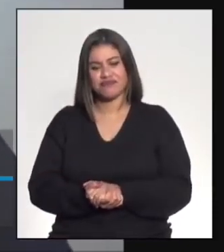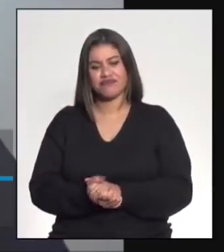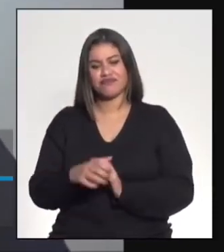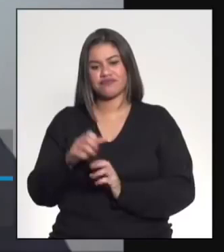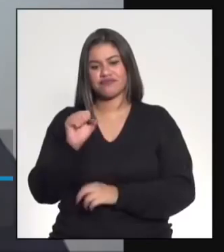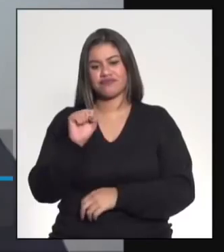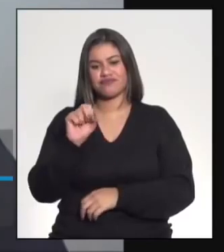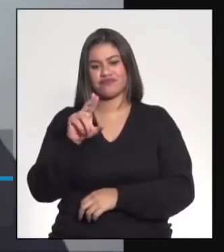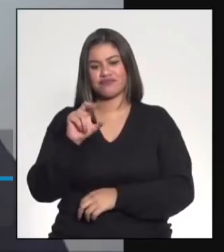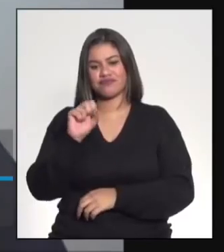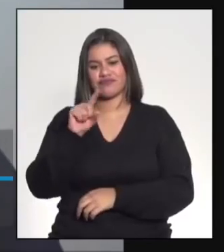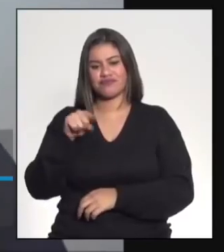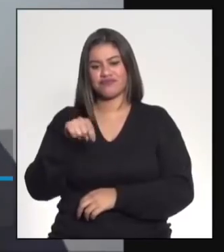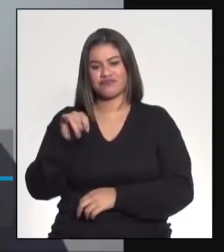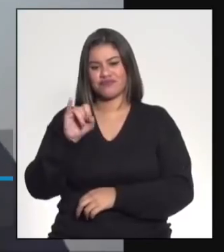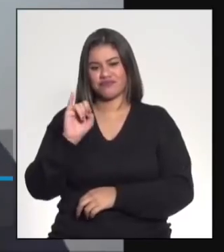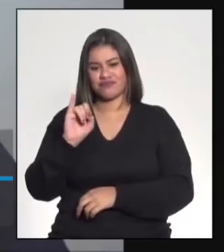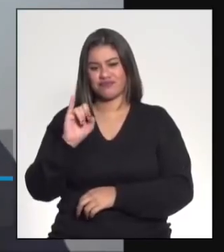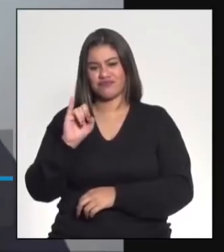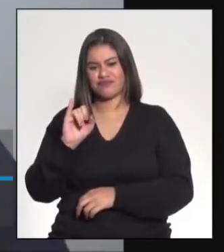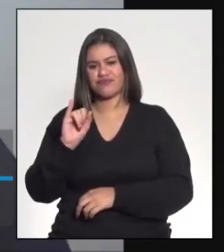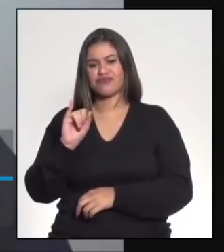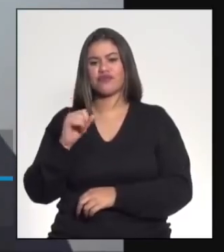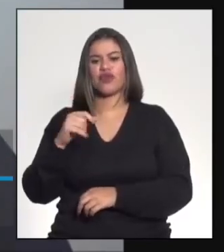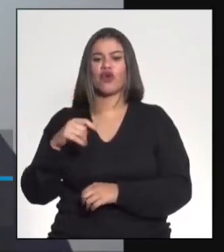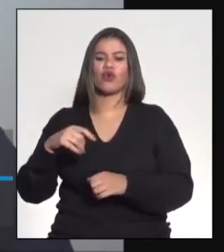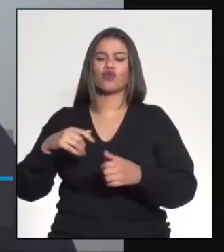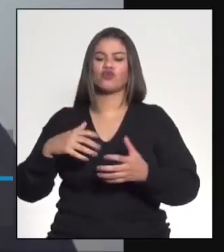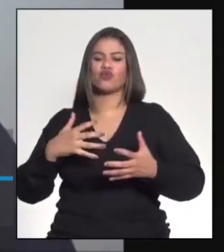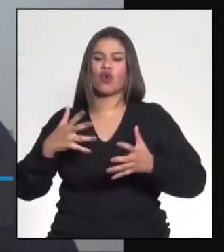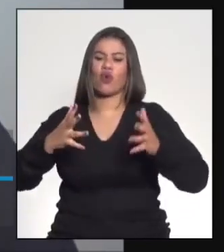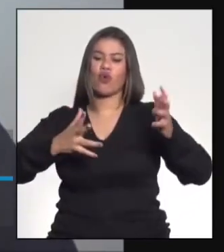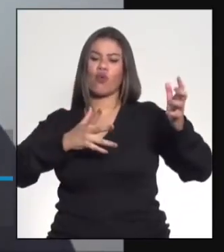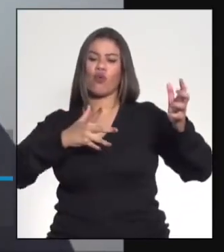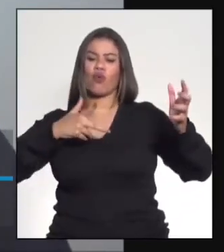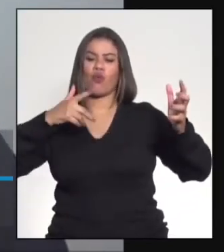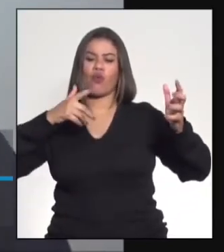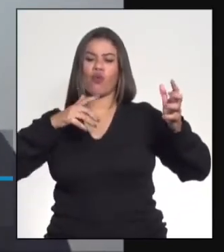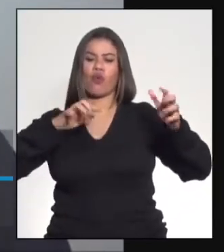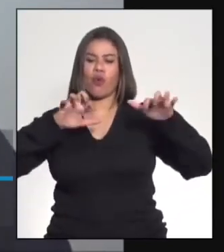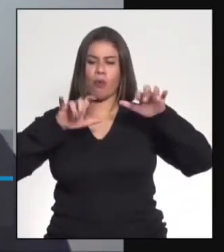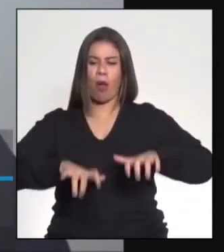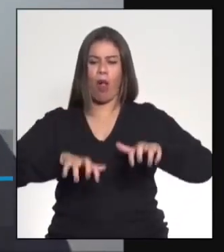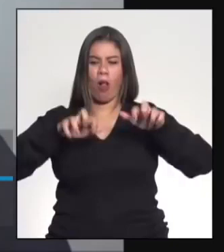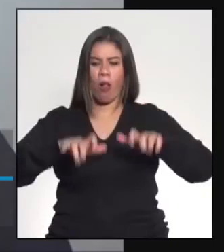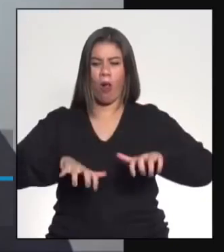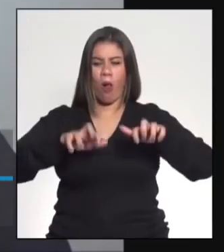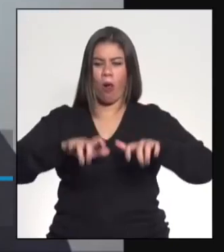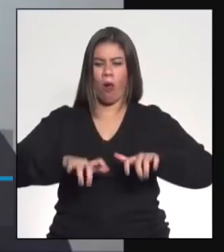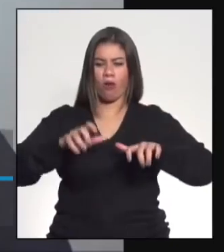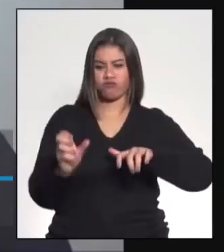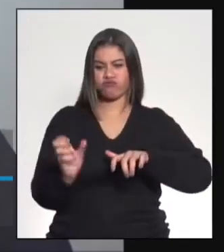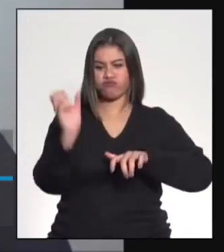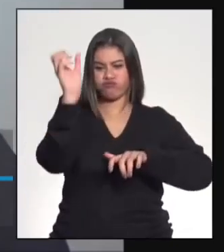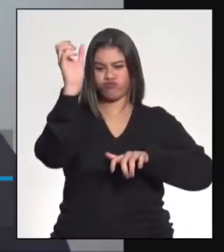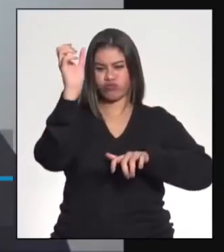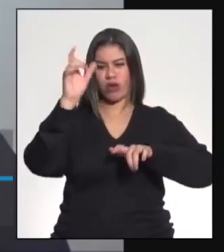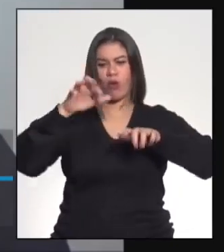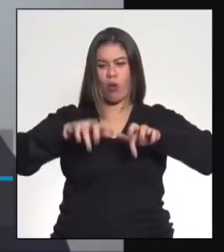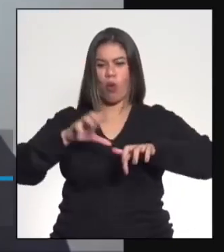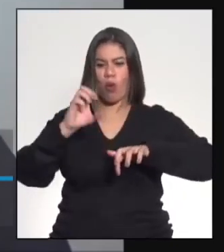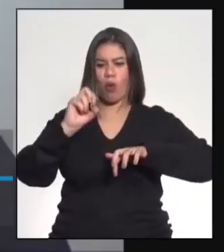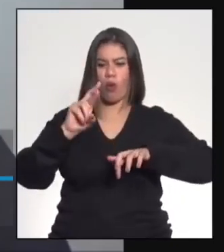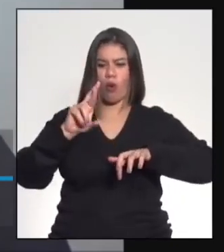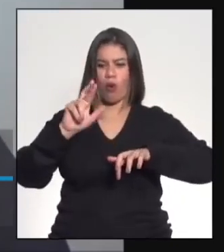Suzy de Souza falou que toca órgão, olha que legal, esse é bem difícil mesmo, hein? Se ela sabe, acho que ela sabe até